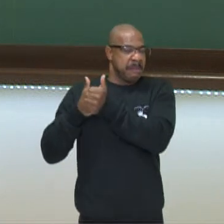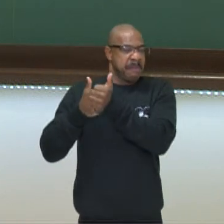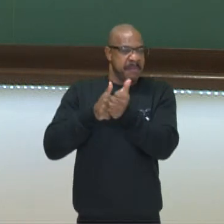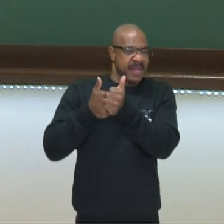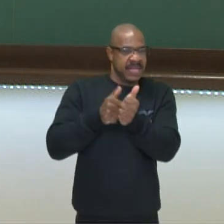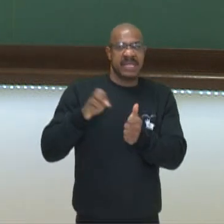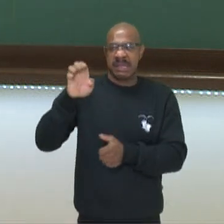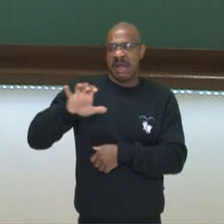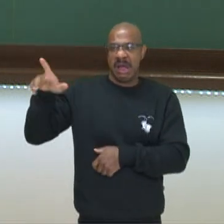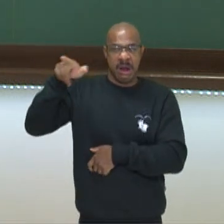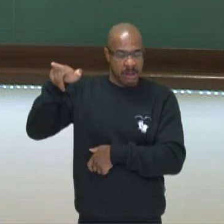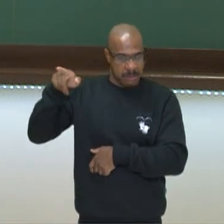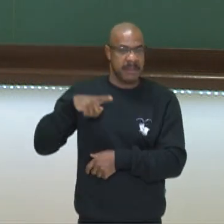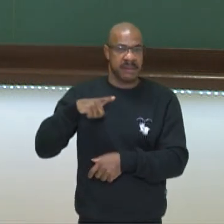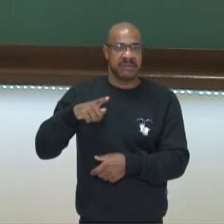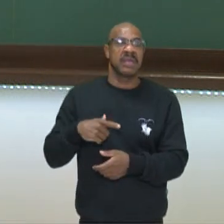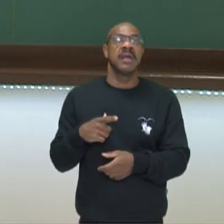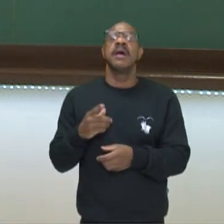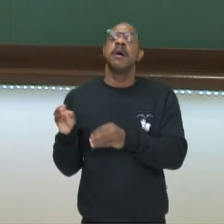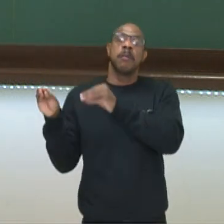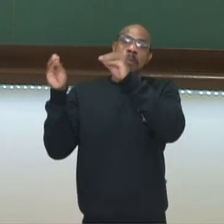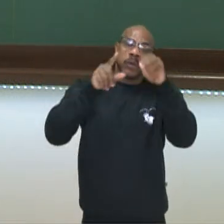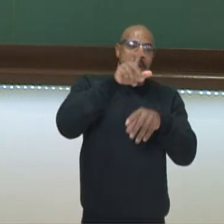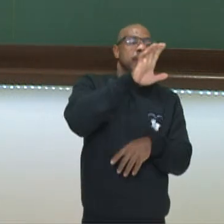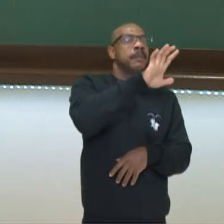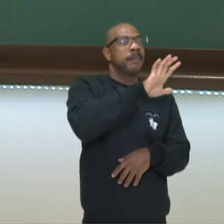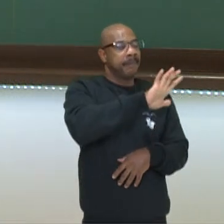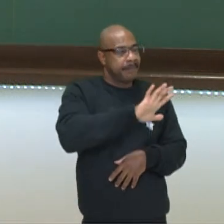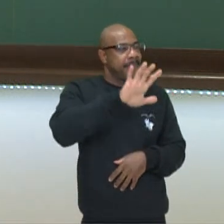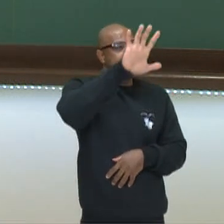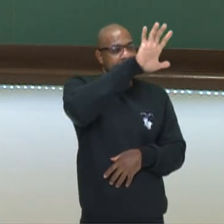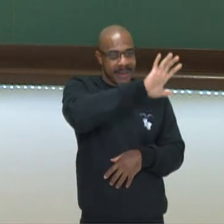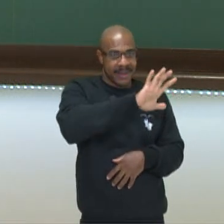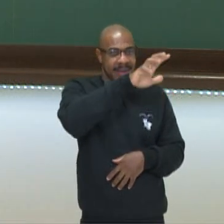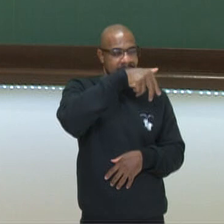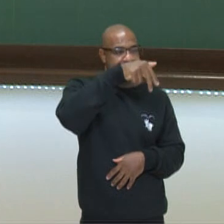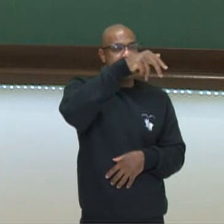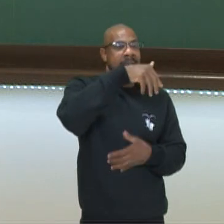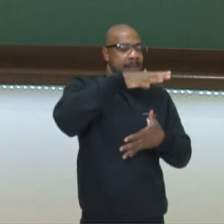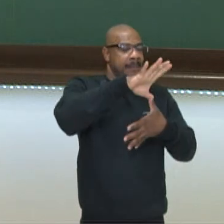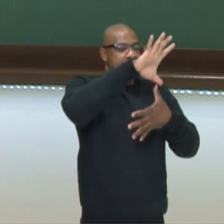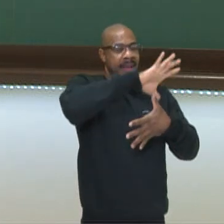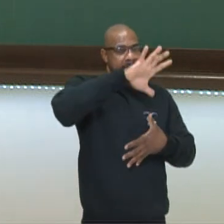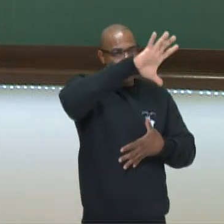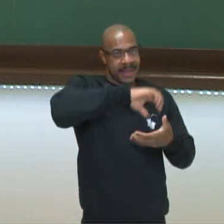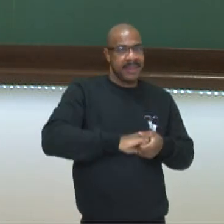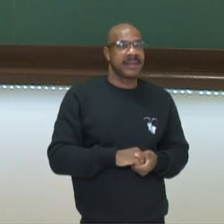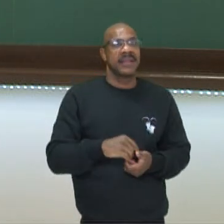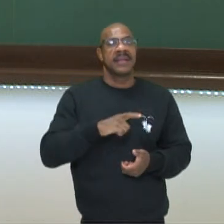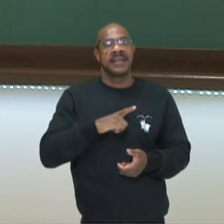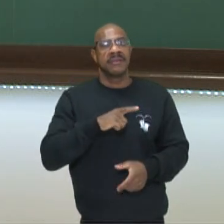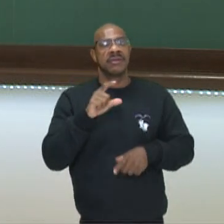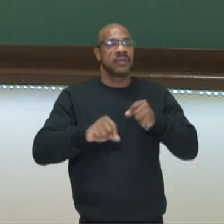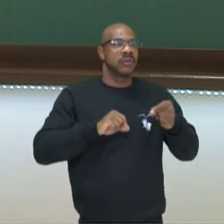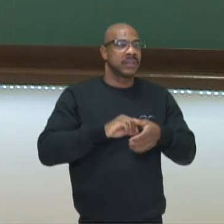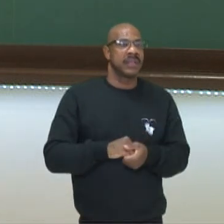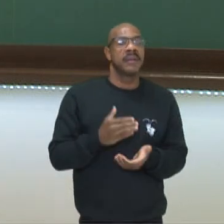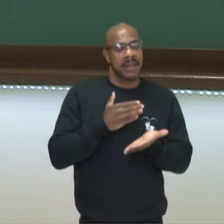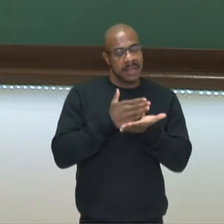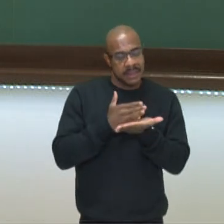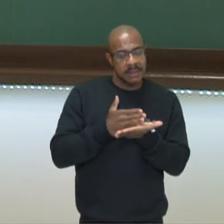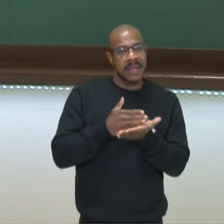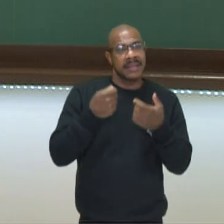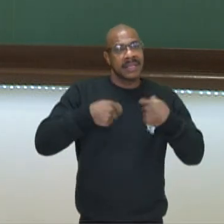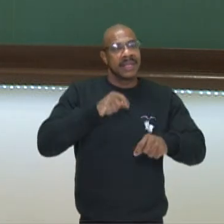na Europa, na Inglaterra, vêm para a América, trazem a sua ética protestante calvinista da necessidade de